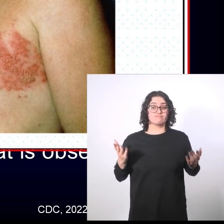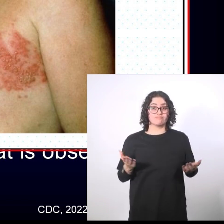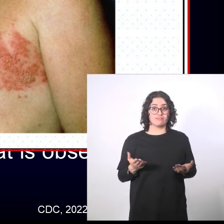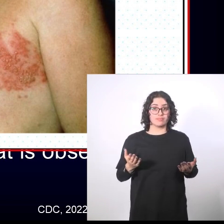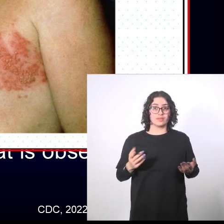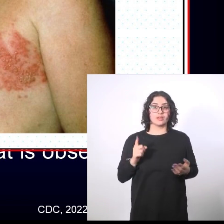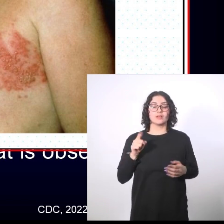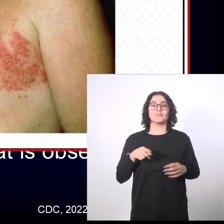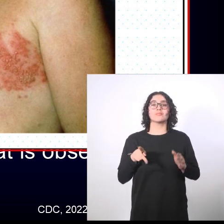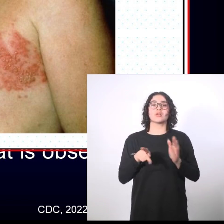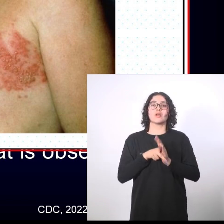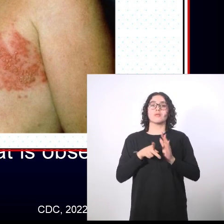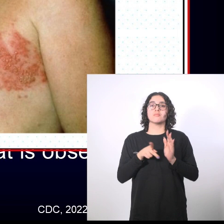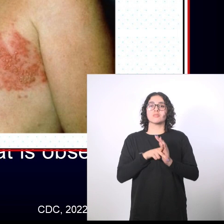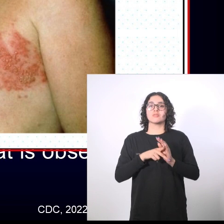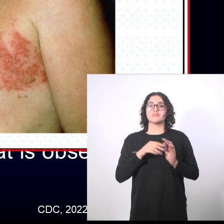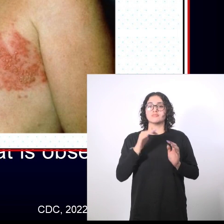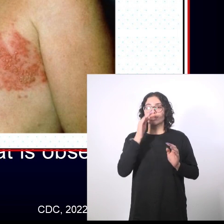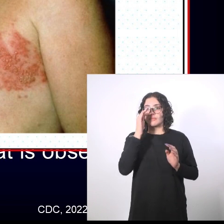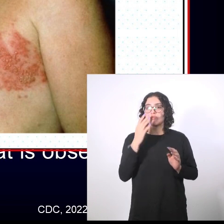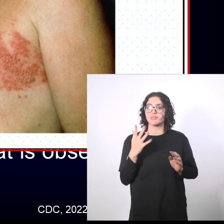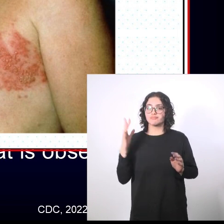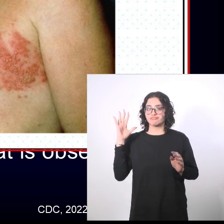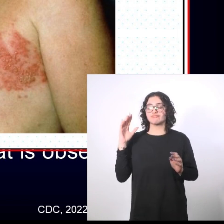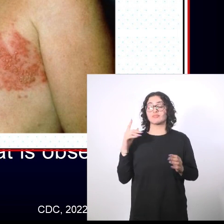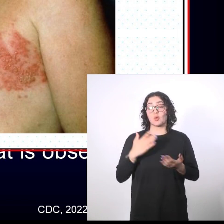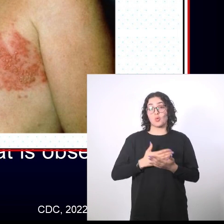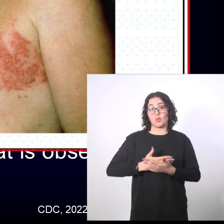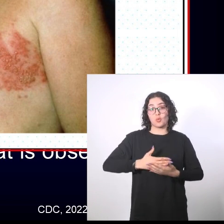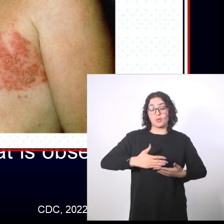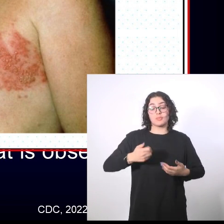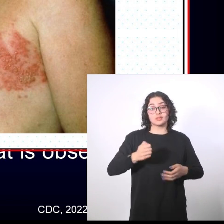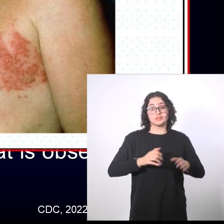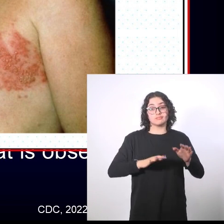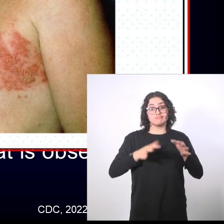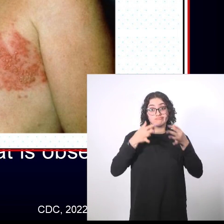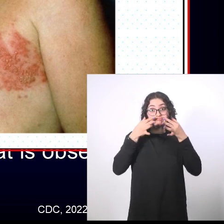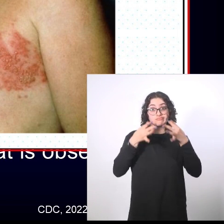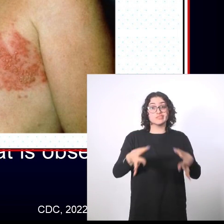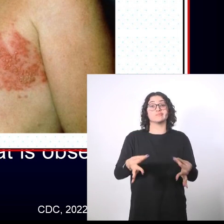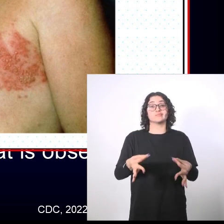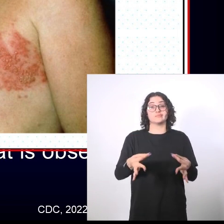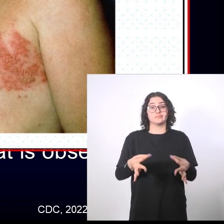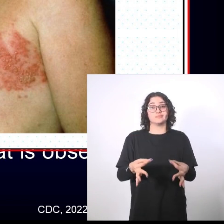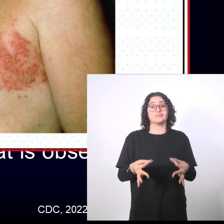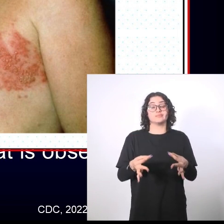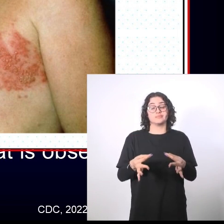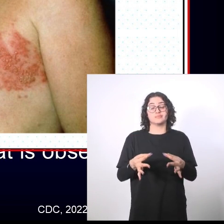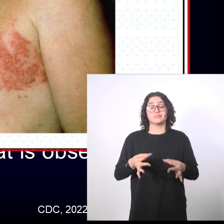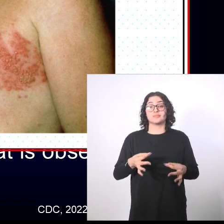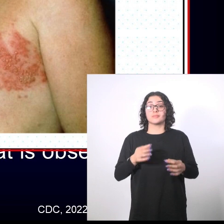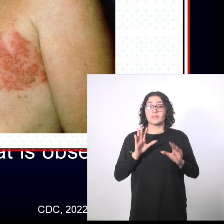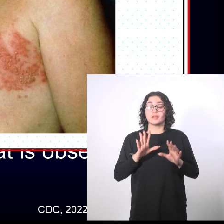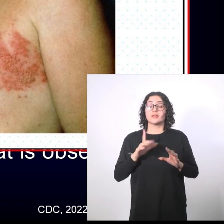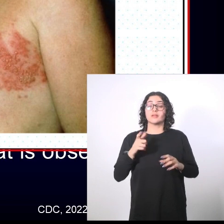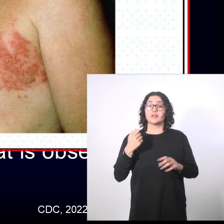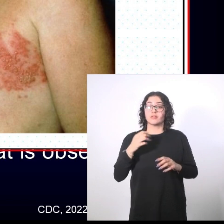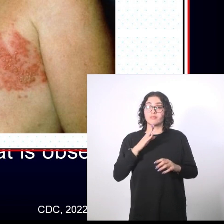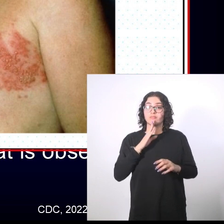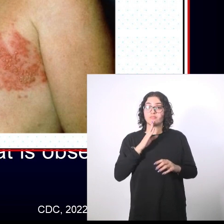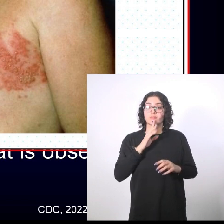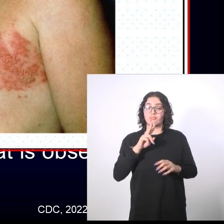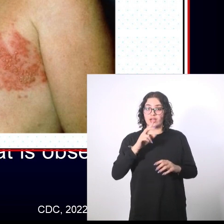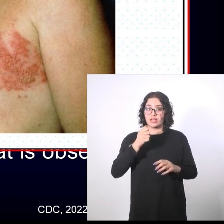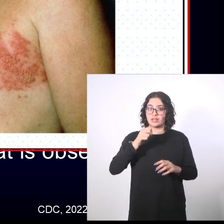da primavera, que daqui a pouco se inicia. Então, a gente tem também que ter muita atenção. Claro que a varicela tem